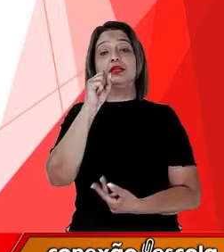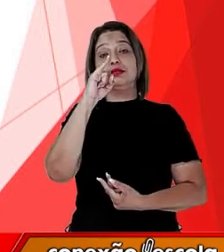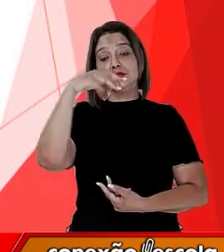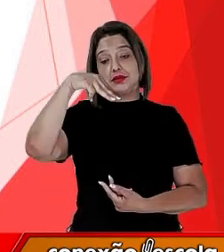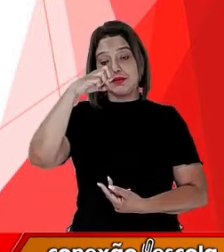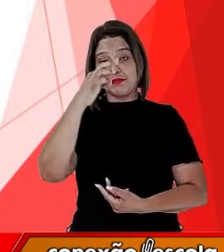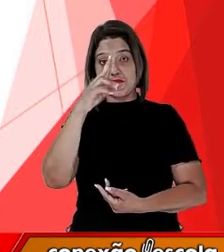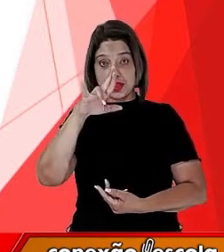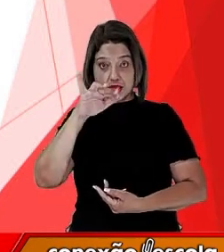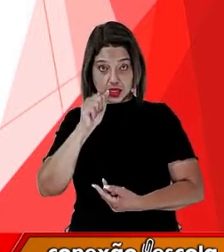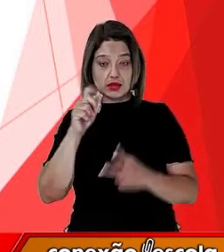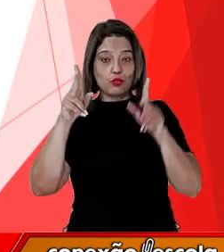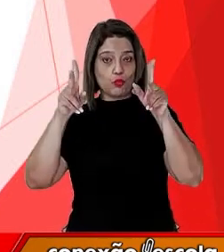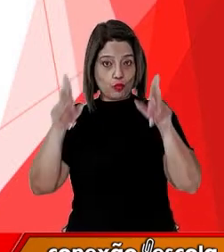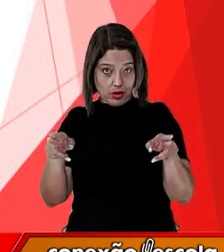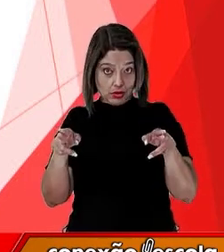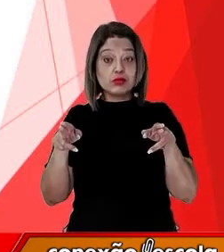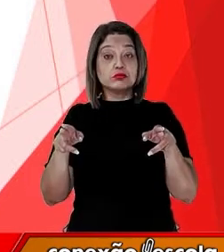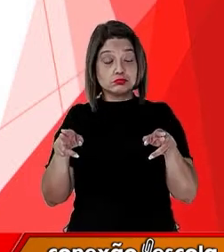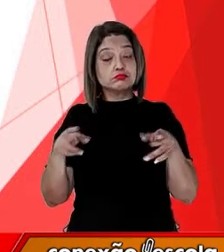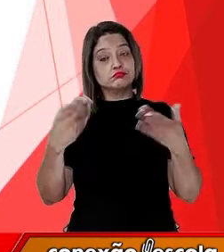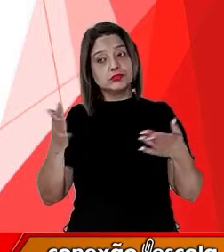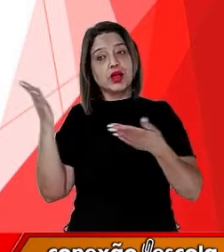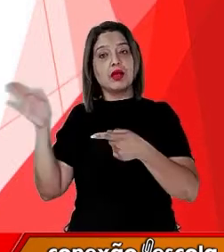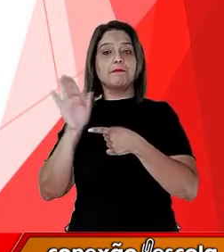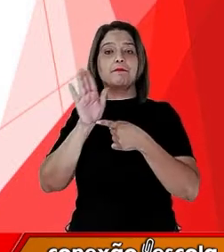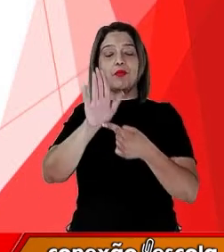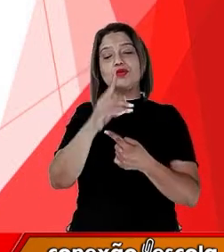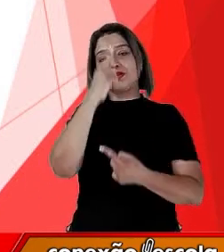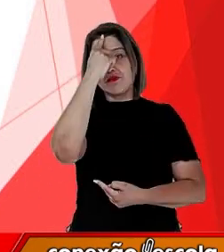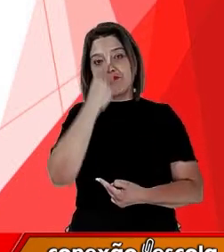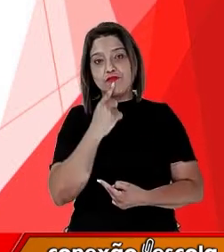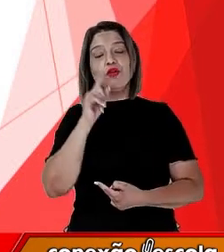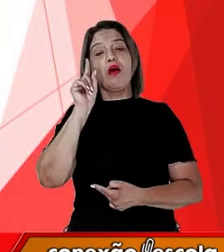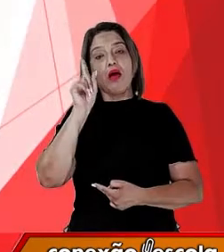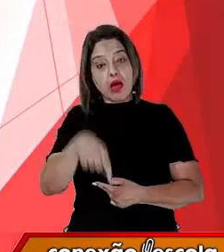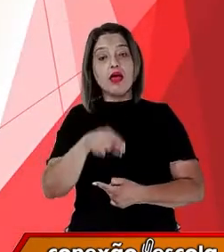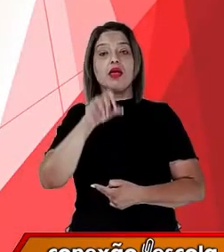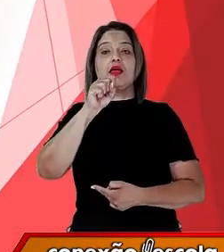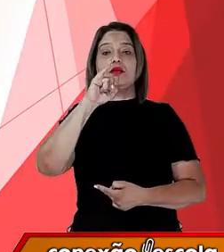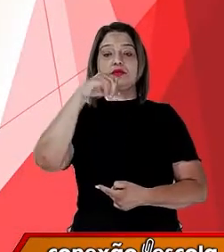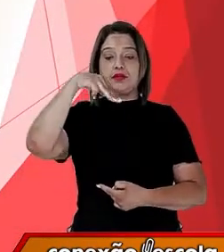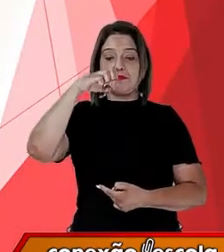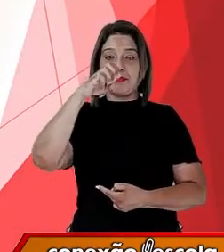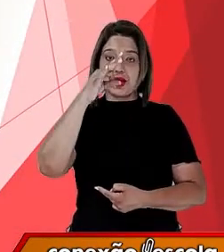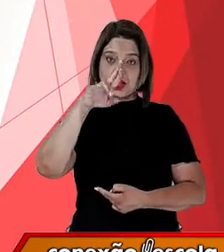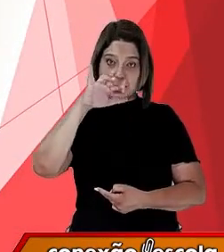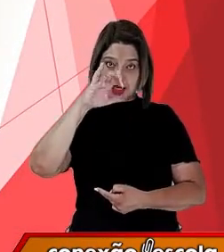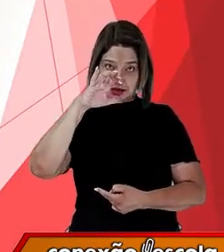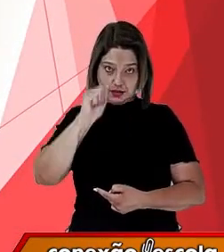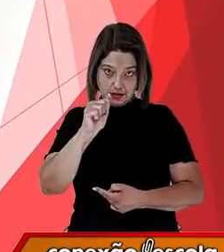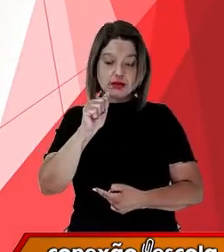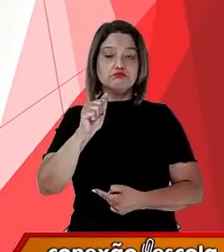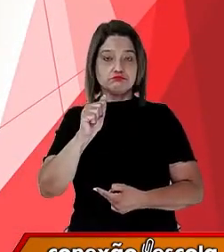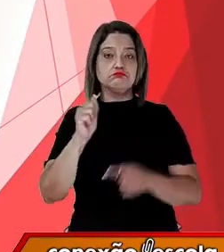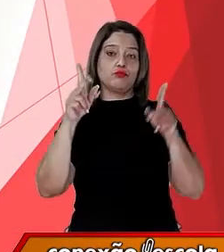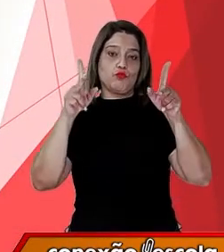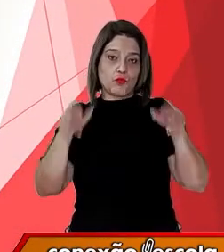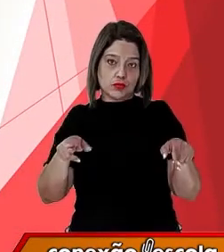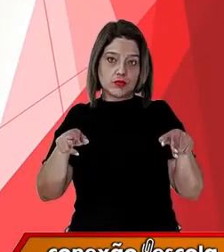figura é chamada de figura simétrica. A própria figura já contém simetria.